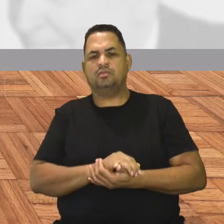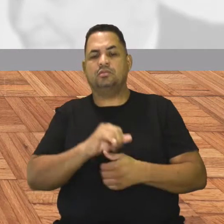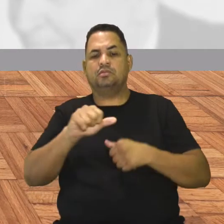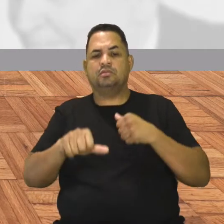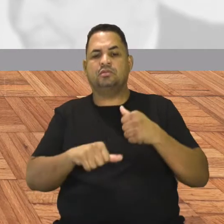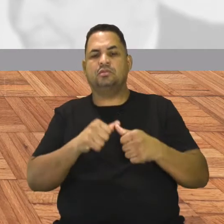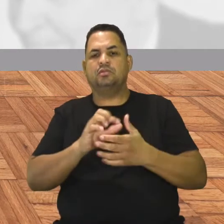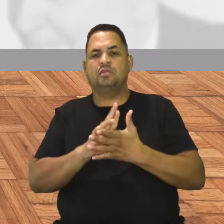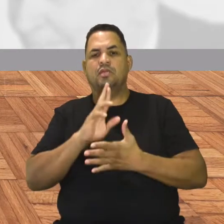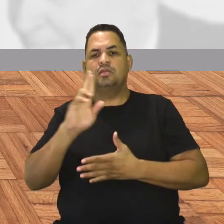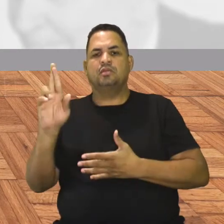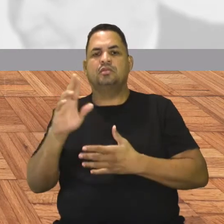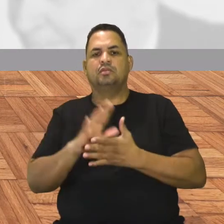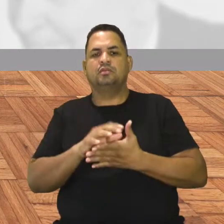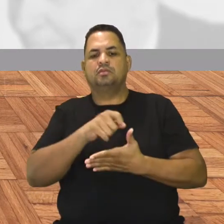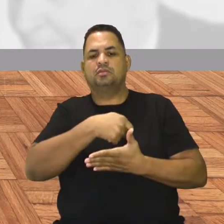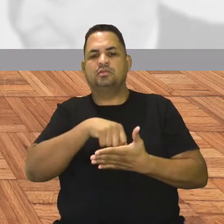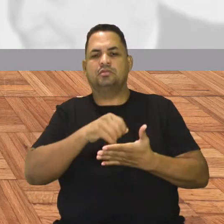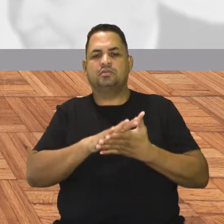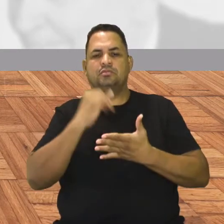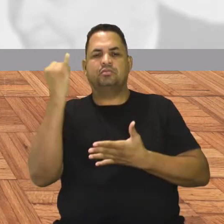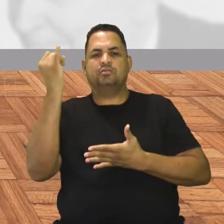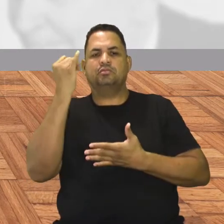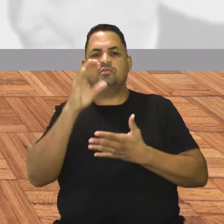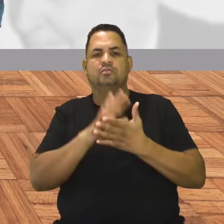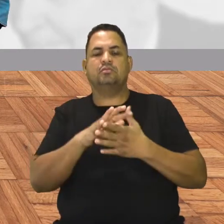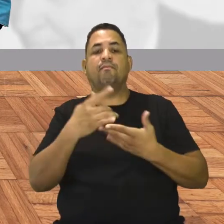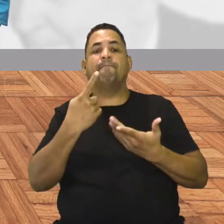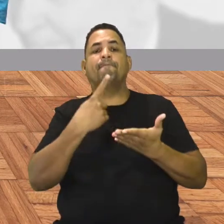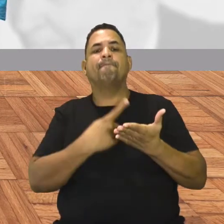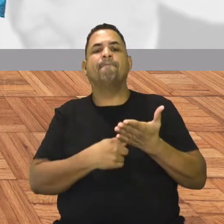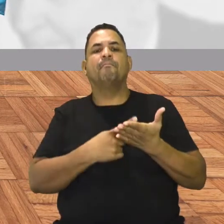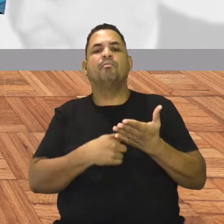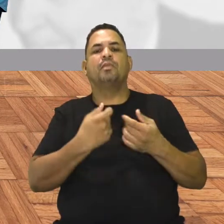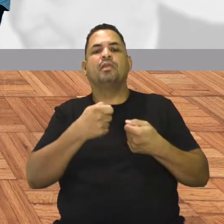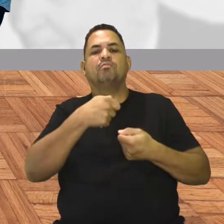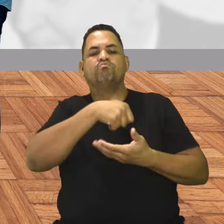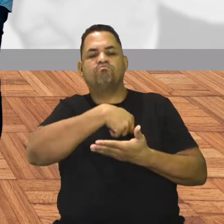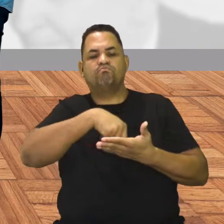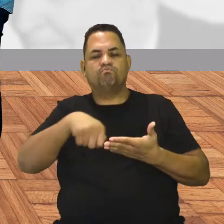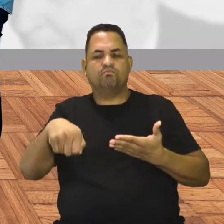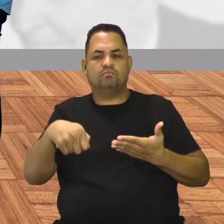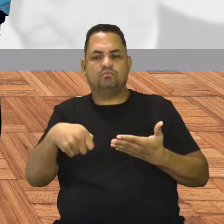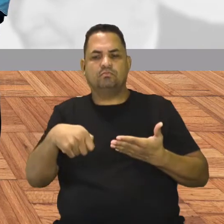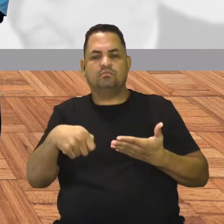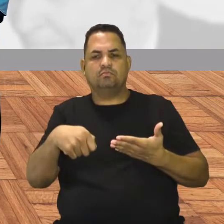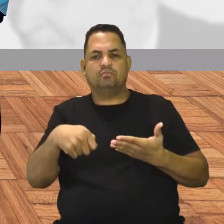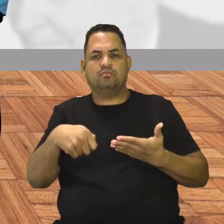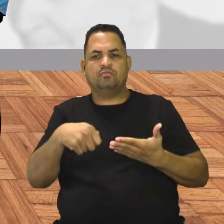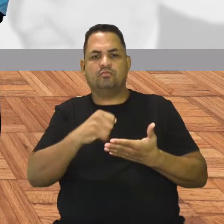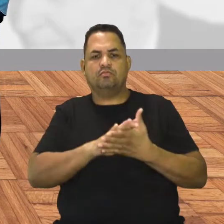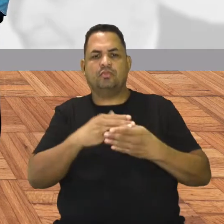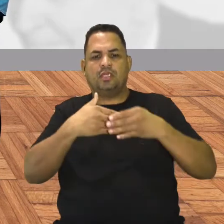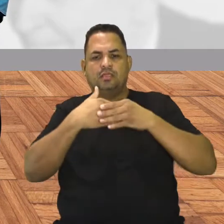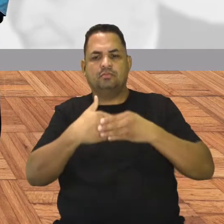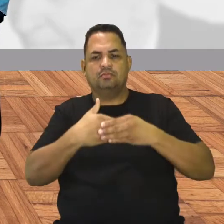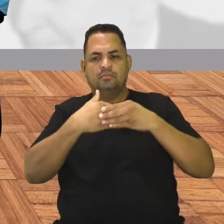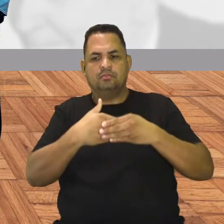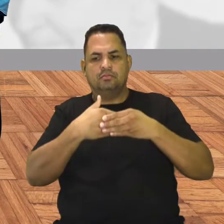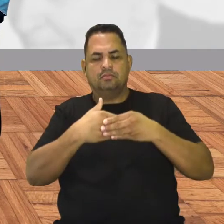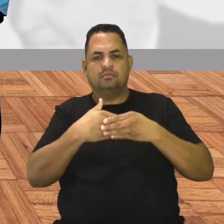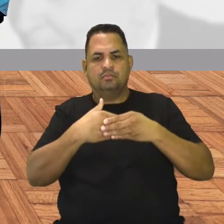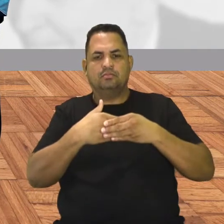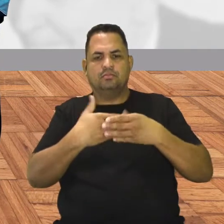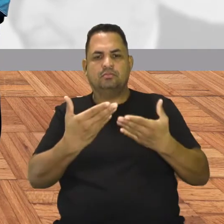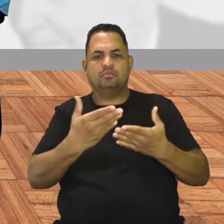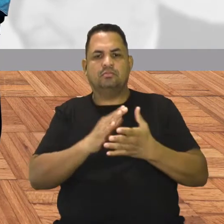essa assinatura ela é muito emblemática. Porque aqui, acima de tudo, esse aperto de mão,